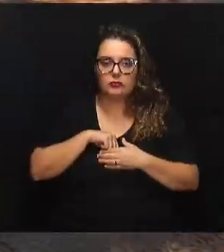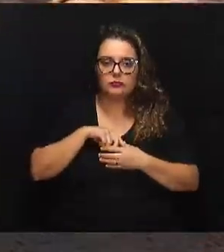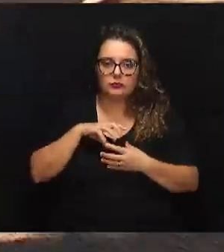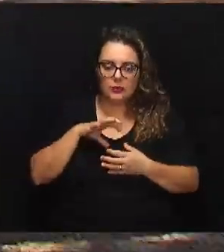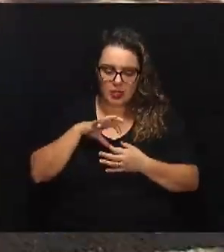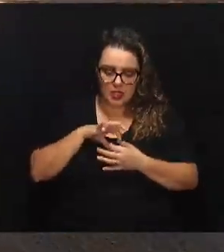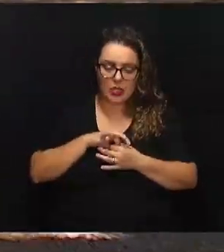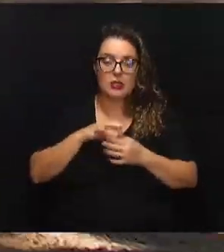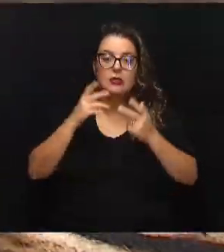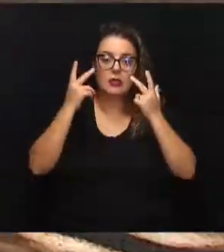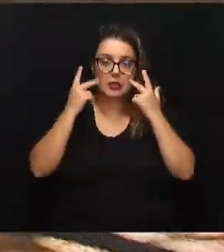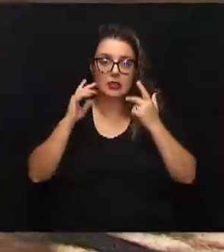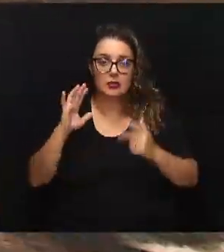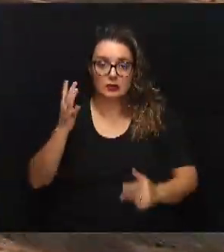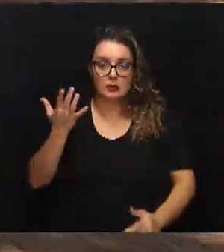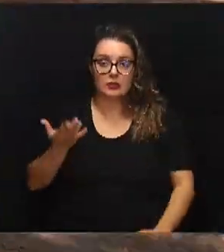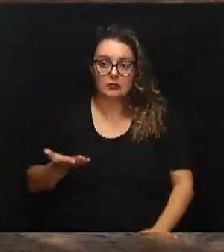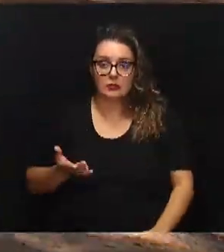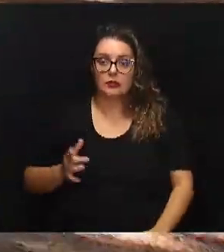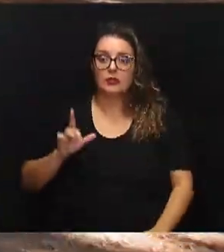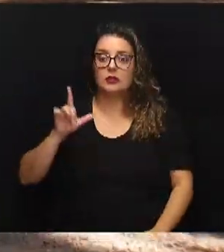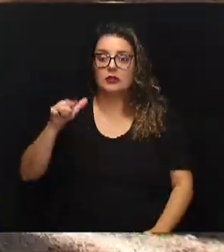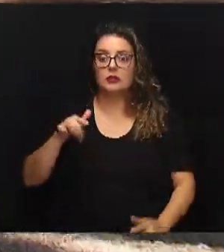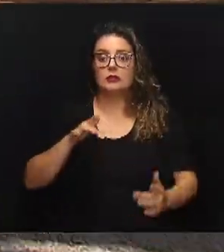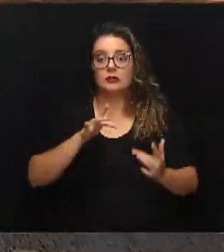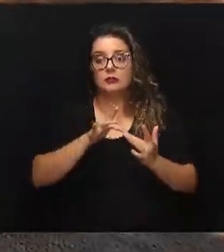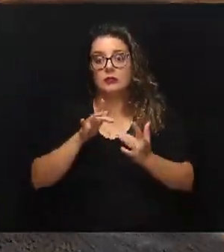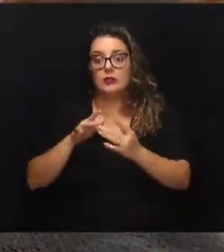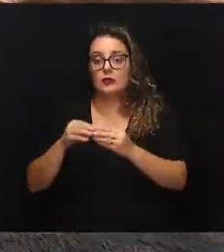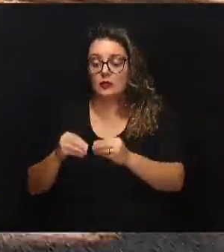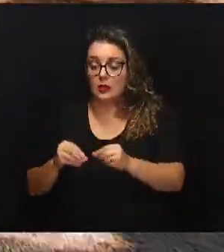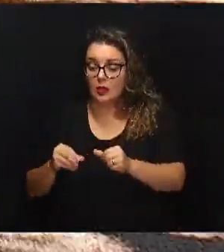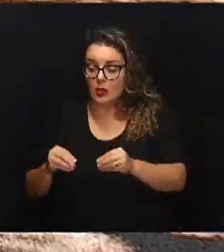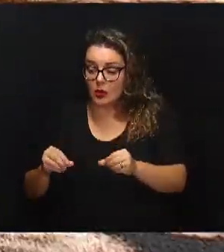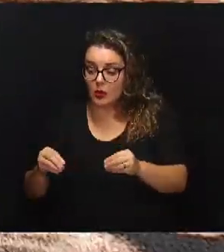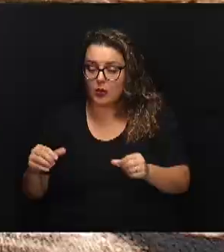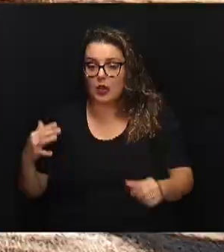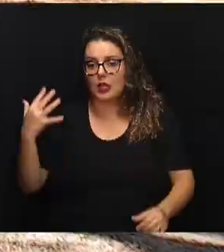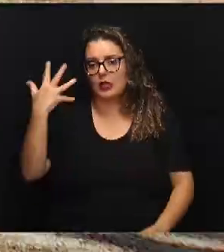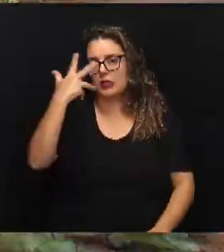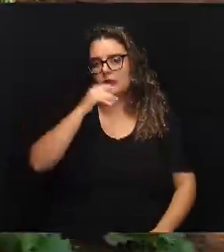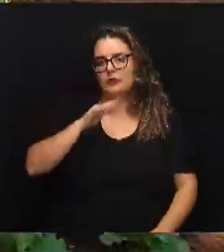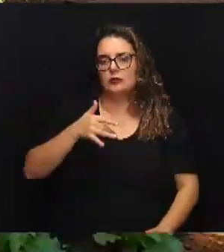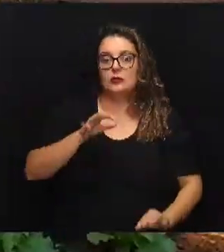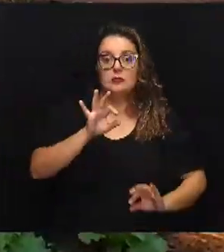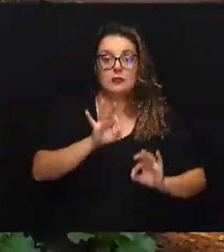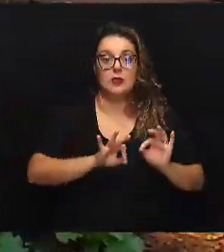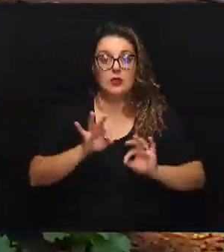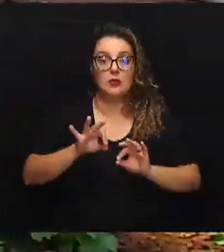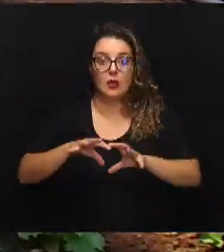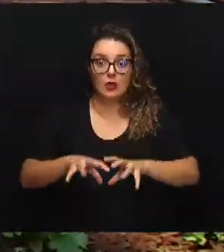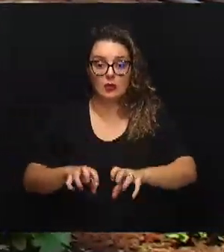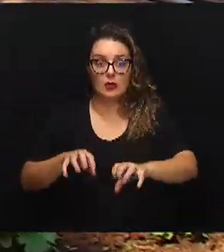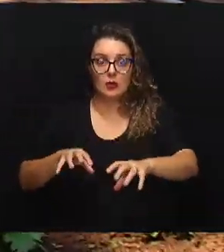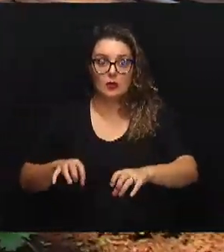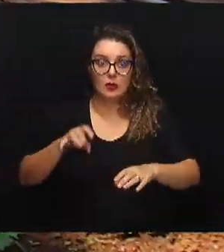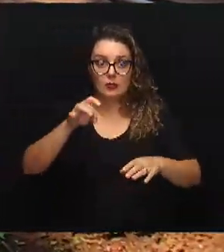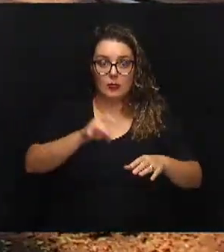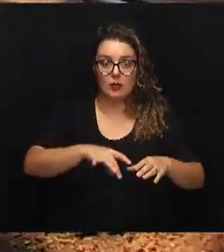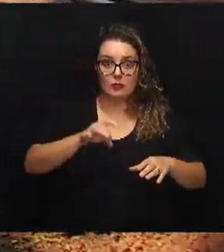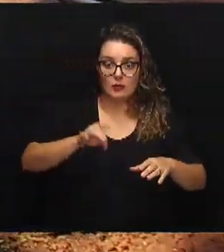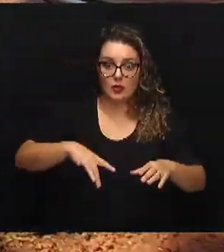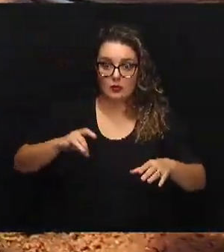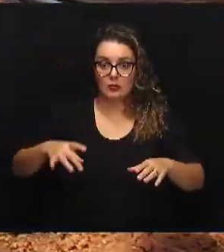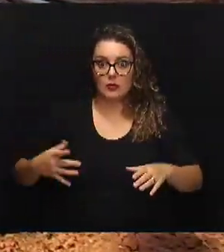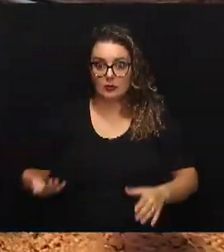isso aconteça, né? E depois o contato com a terra, né? É lindo quando eles estão preparando o solo para o plantio,